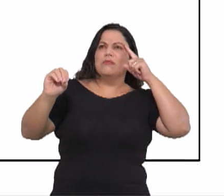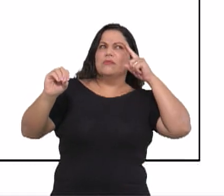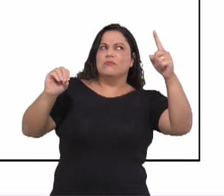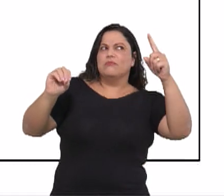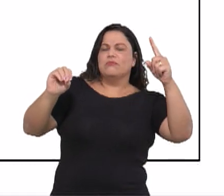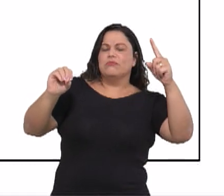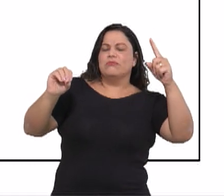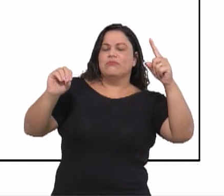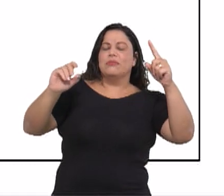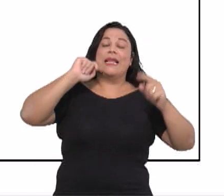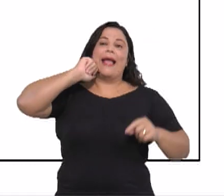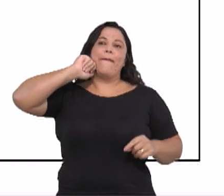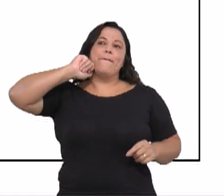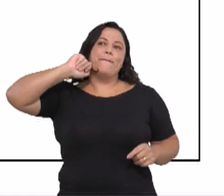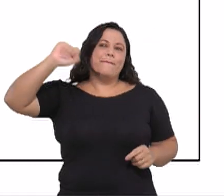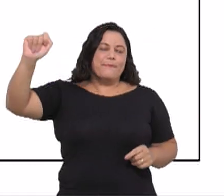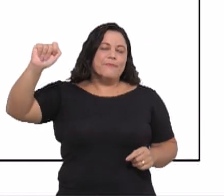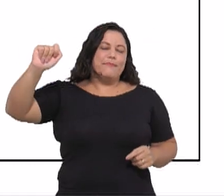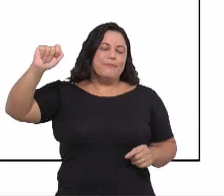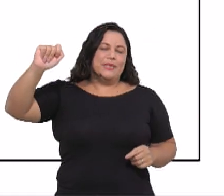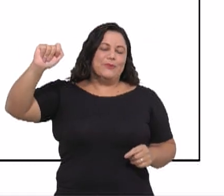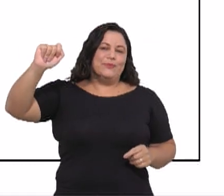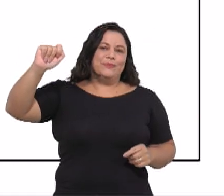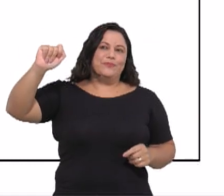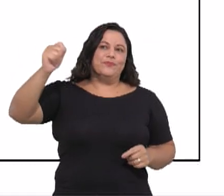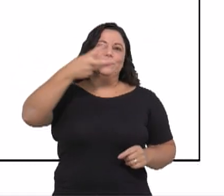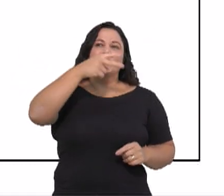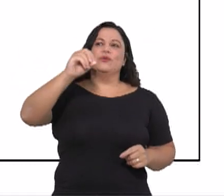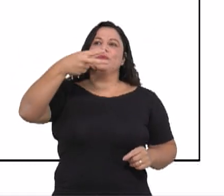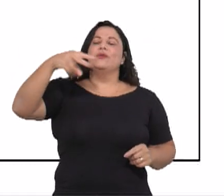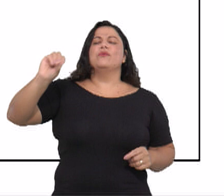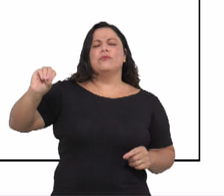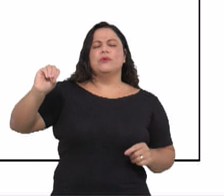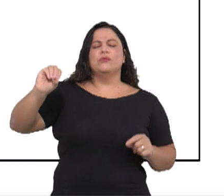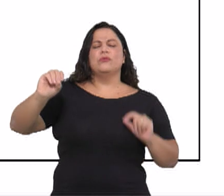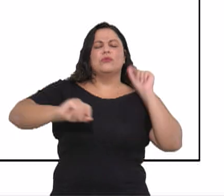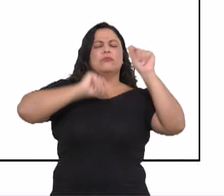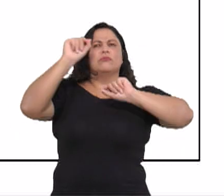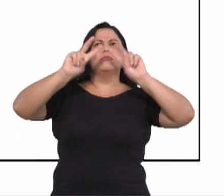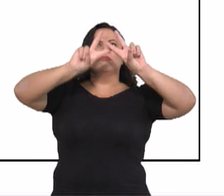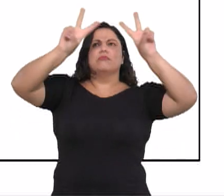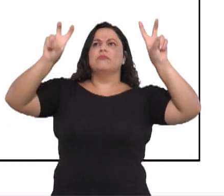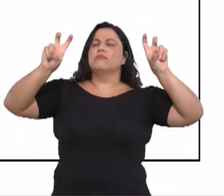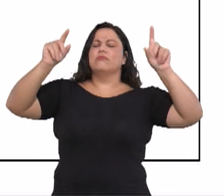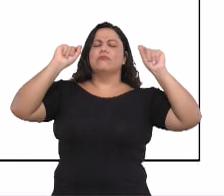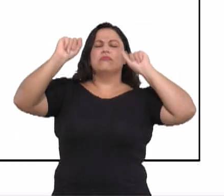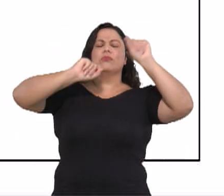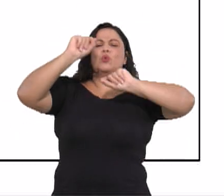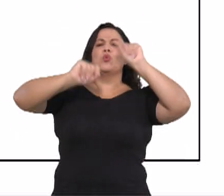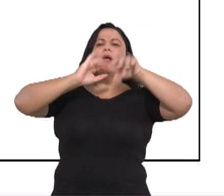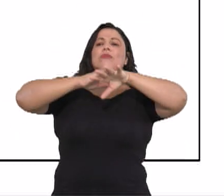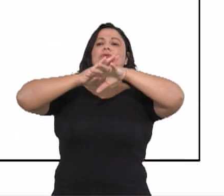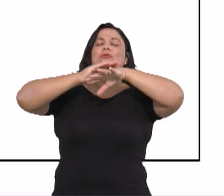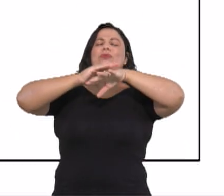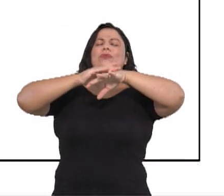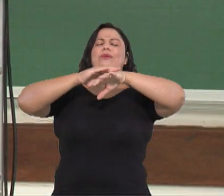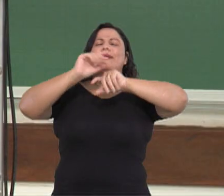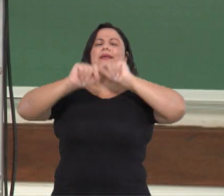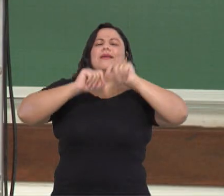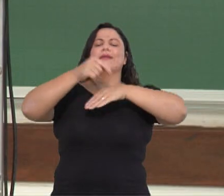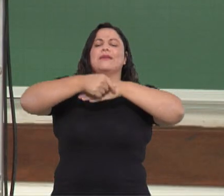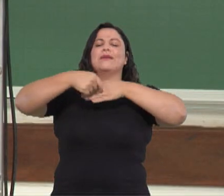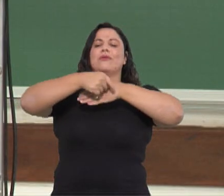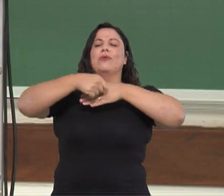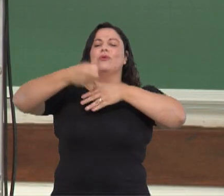de 2020. De acordo com a data, a qual doença o autor se refere? O